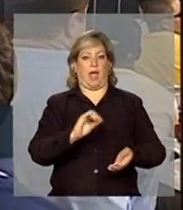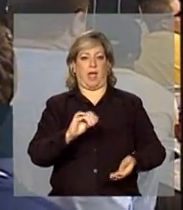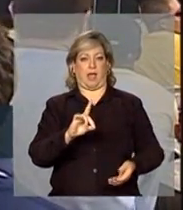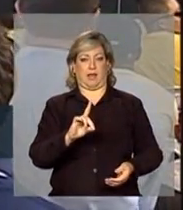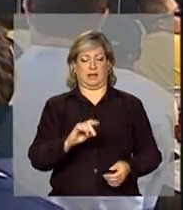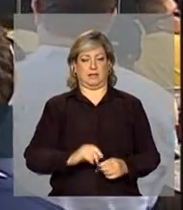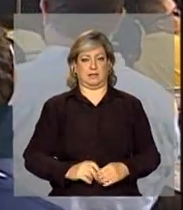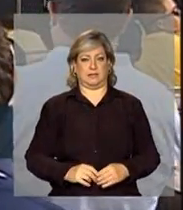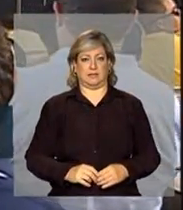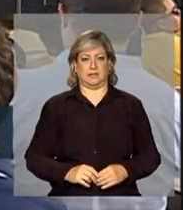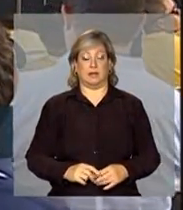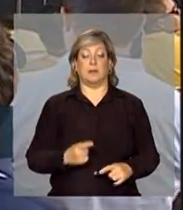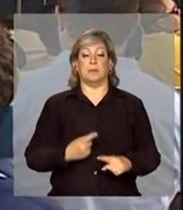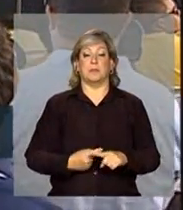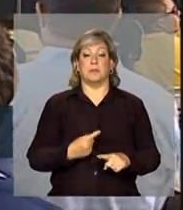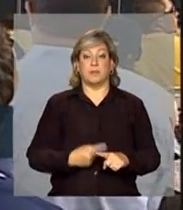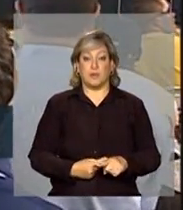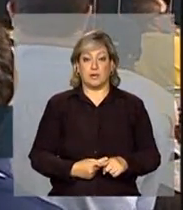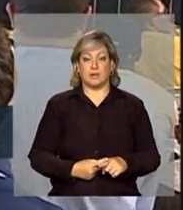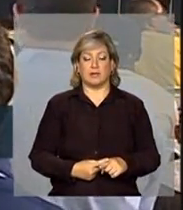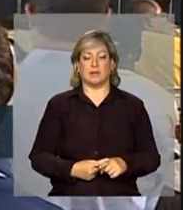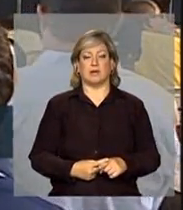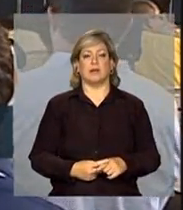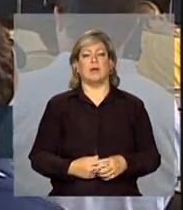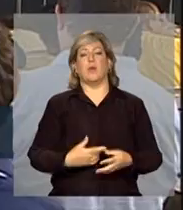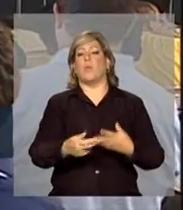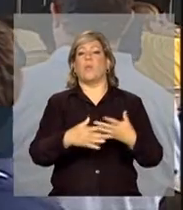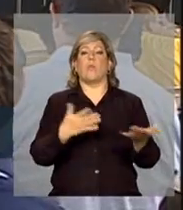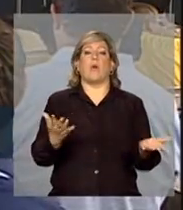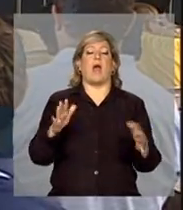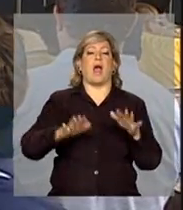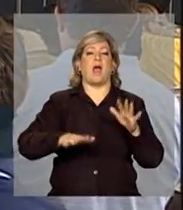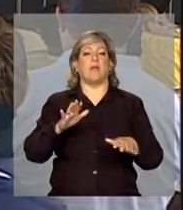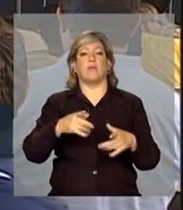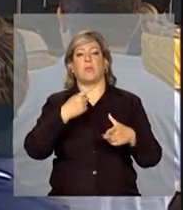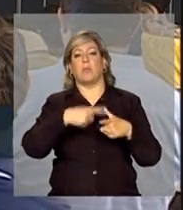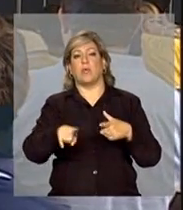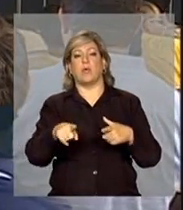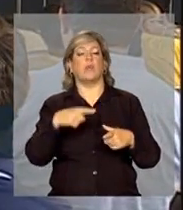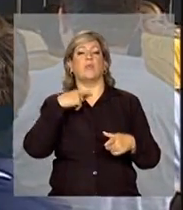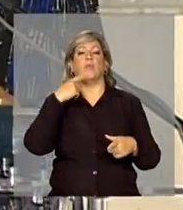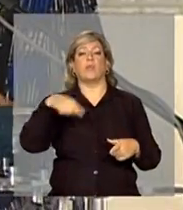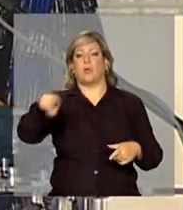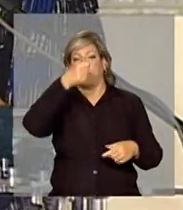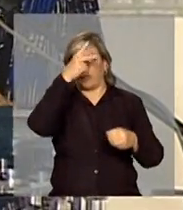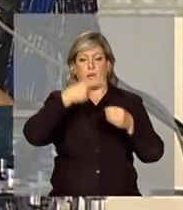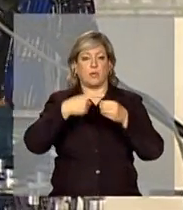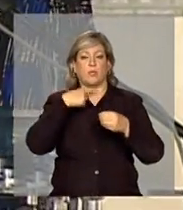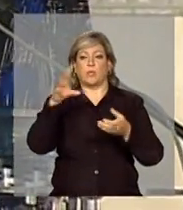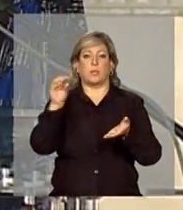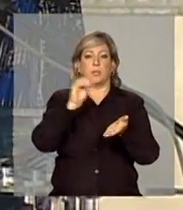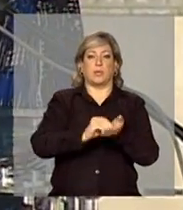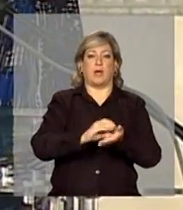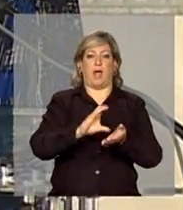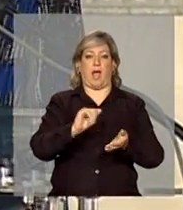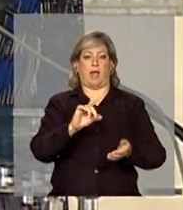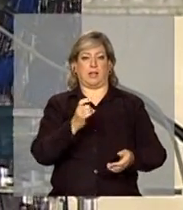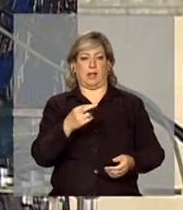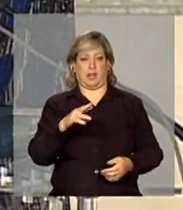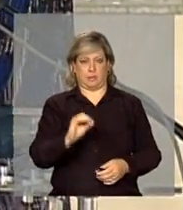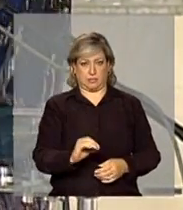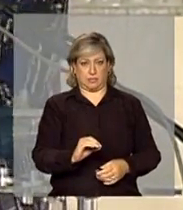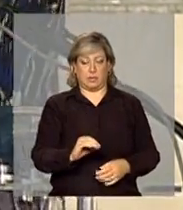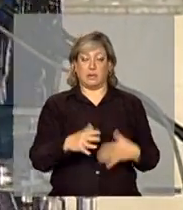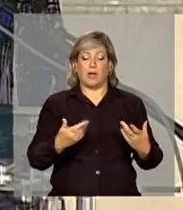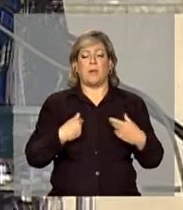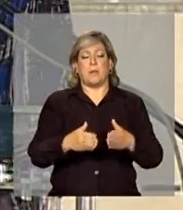do que, por um motivo A, B, C ou D, o município não cadastrou. E aí eu peço aos senhores prefeitos, e